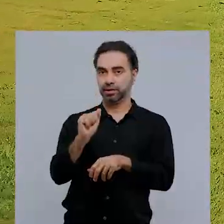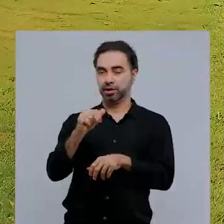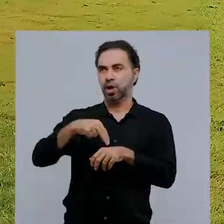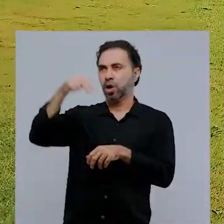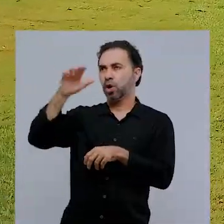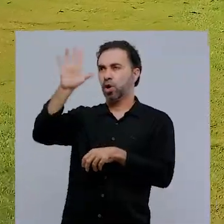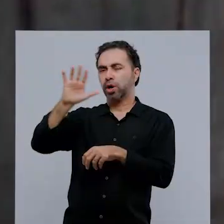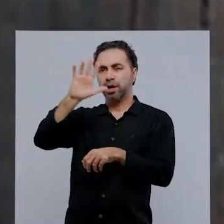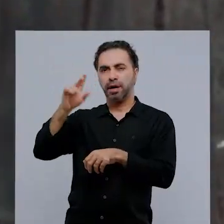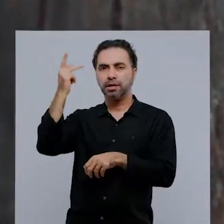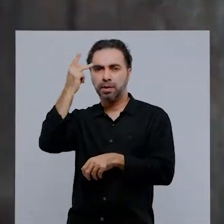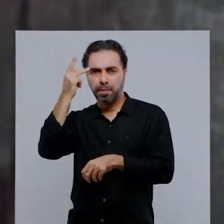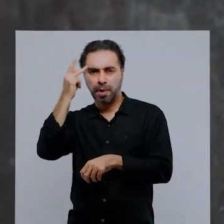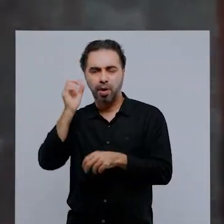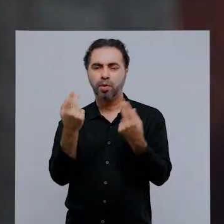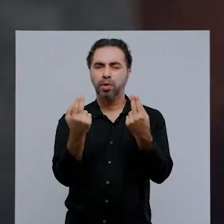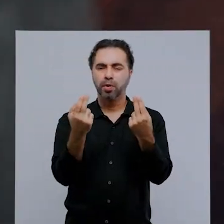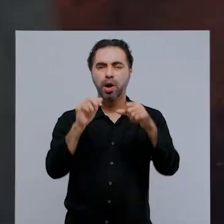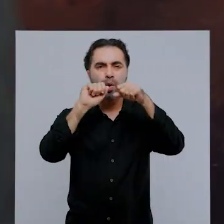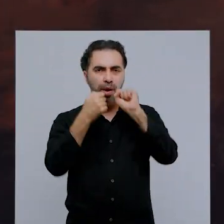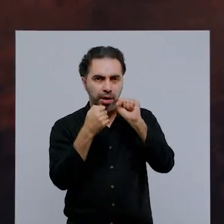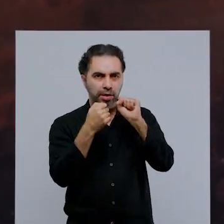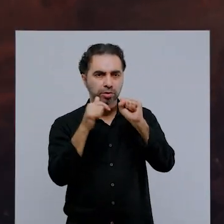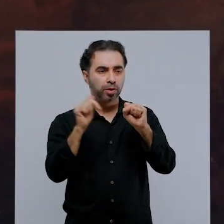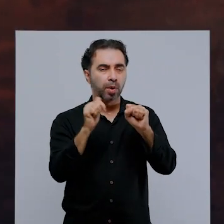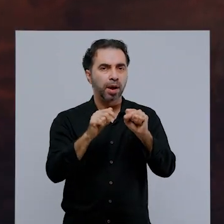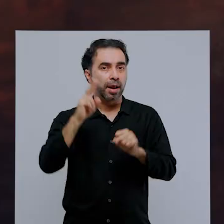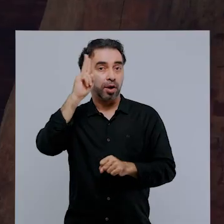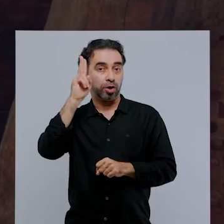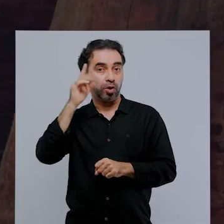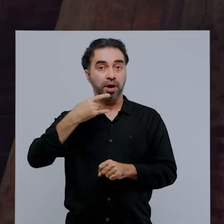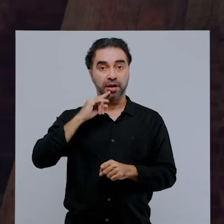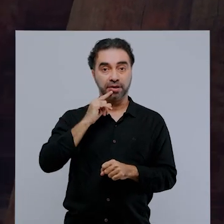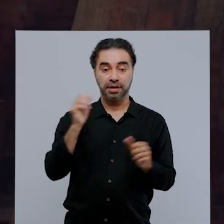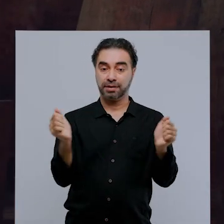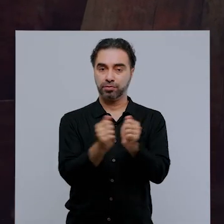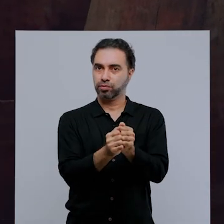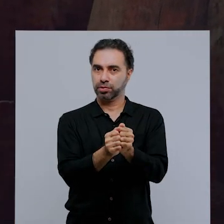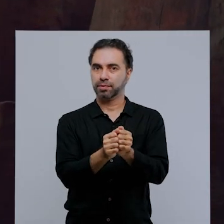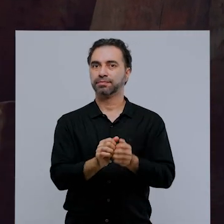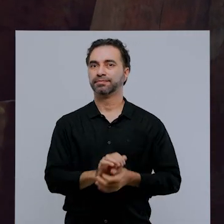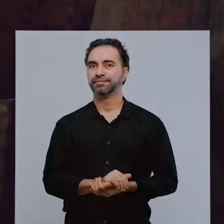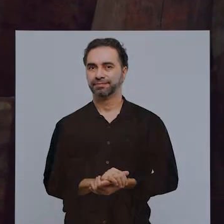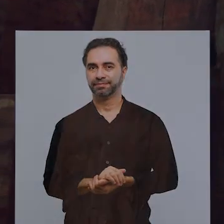Engenho Central de Sertãozinho, história e cachaça são inseparáveis.